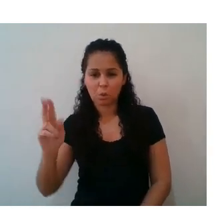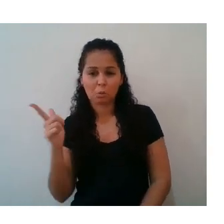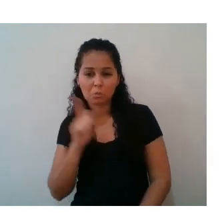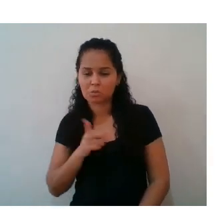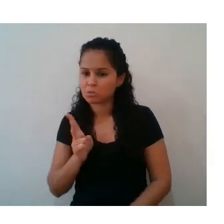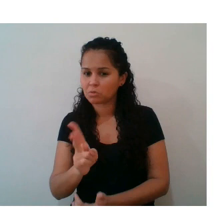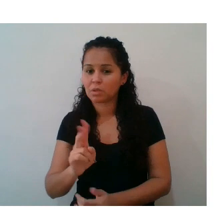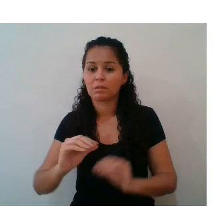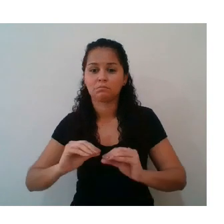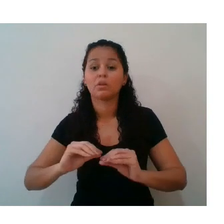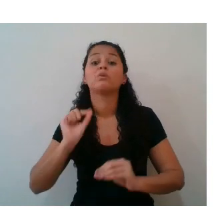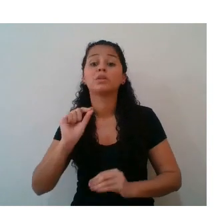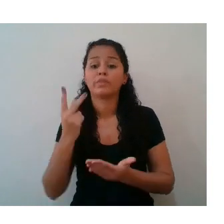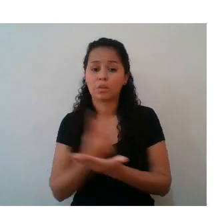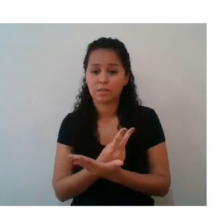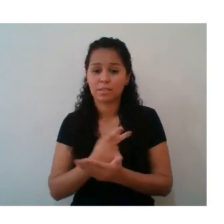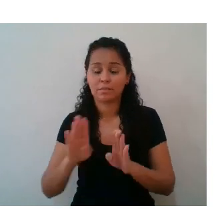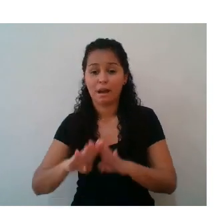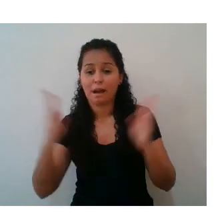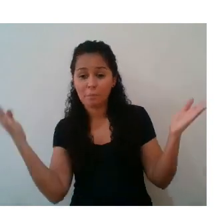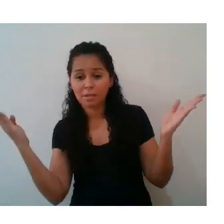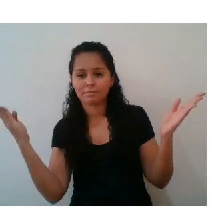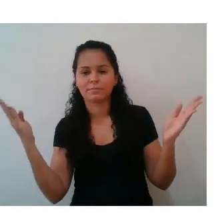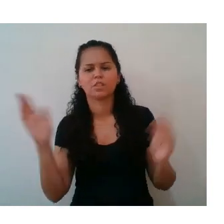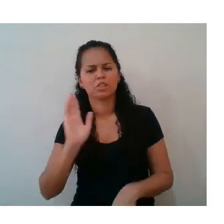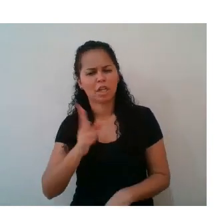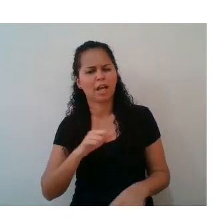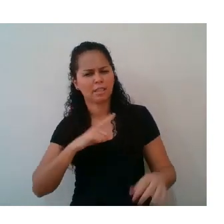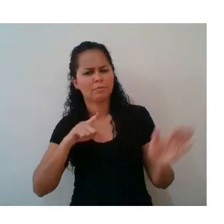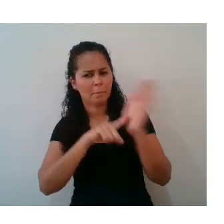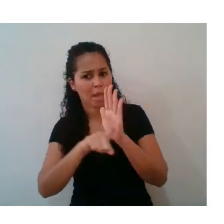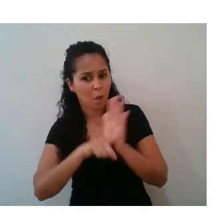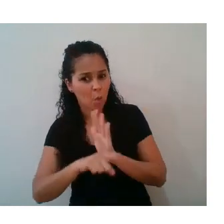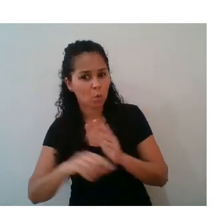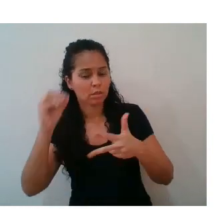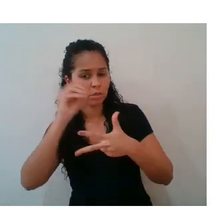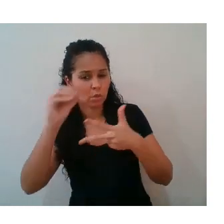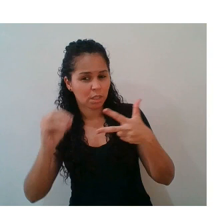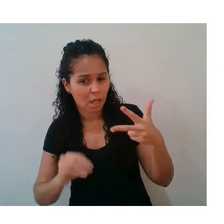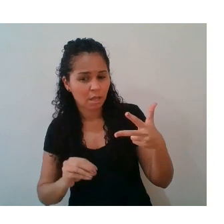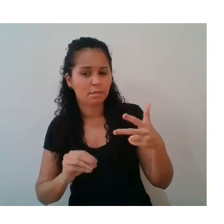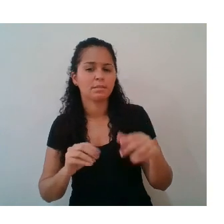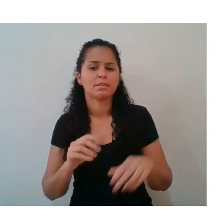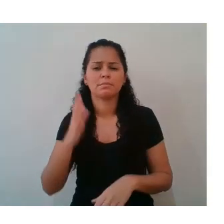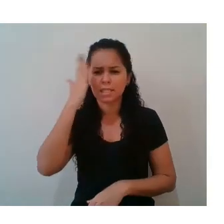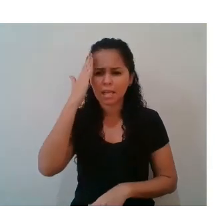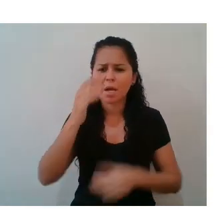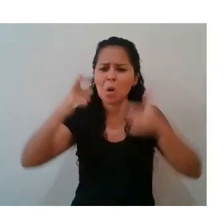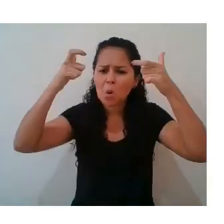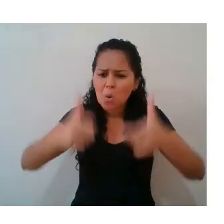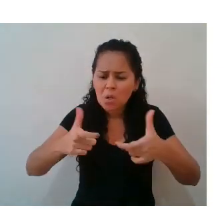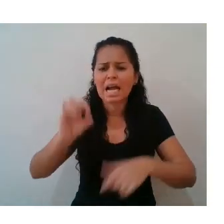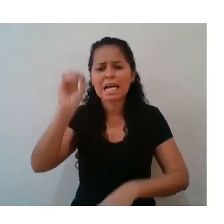bem? Esse é o posicionamento do voltímetro do amperímetro. Não esqueçam, já caiu no Enem, somente para você dizer se a posição